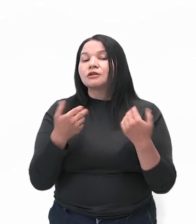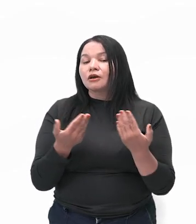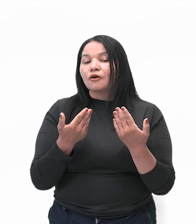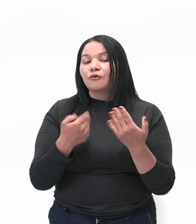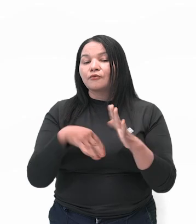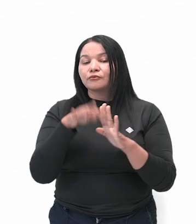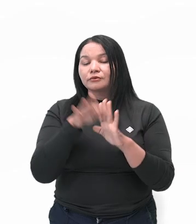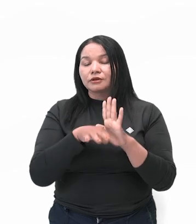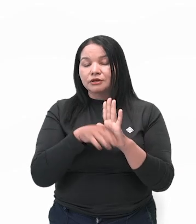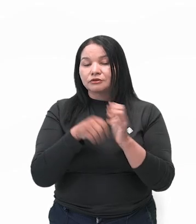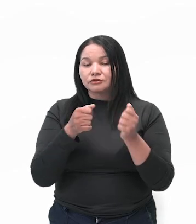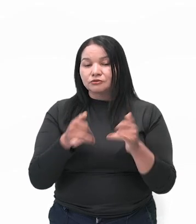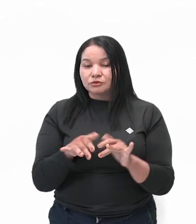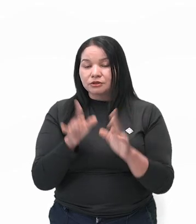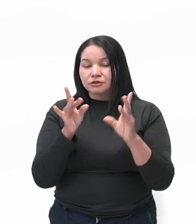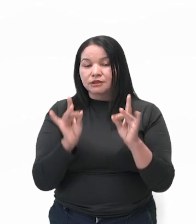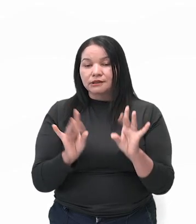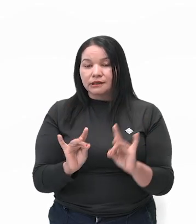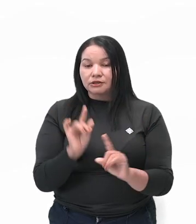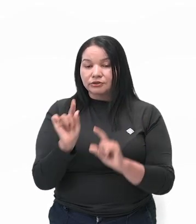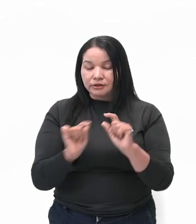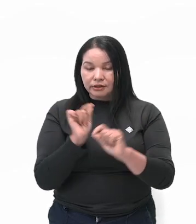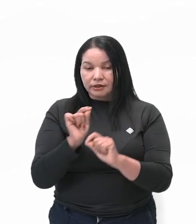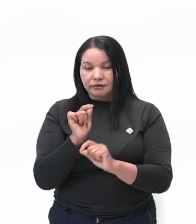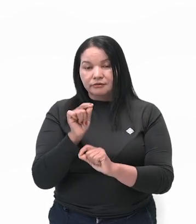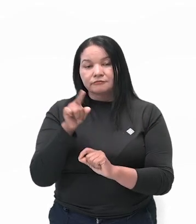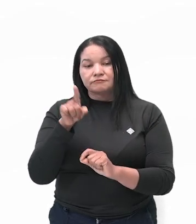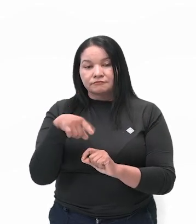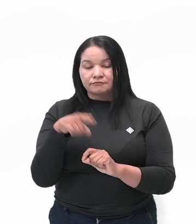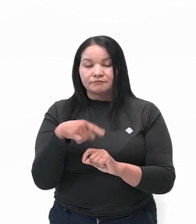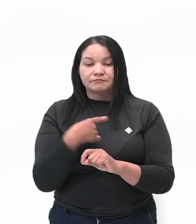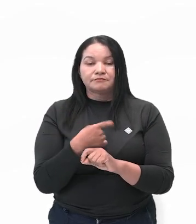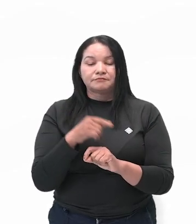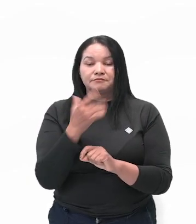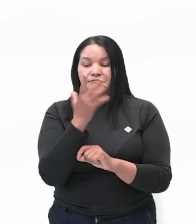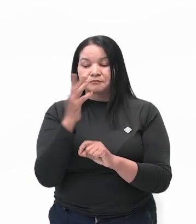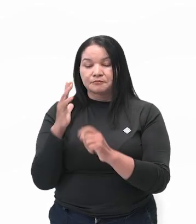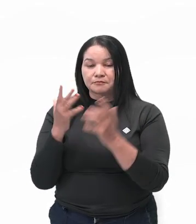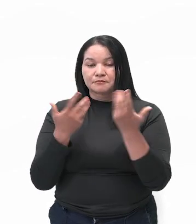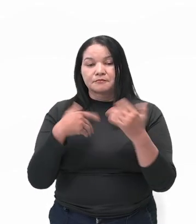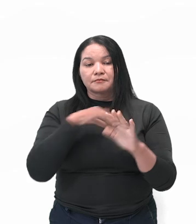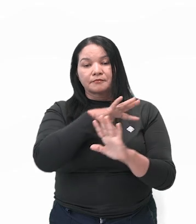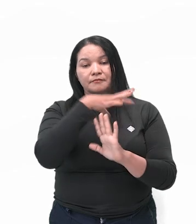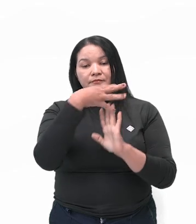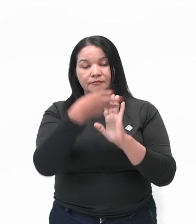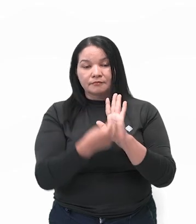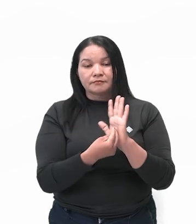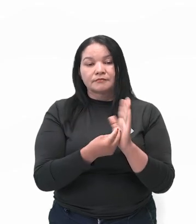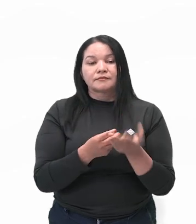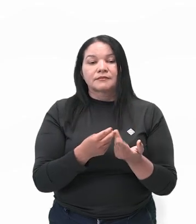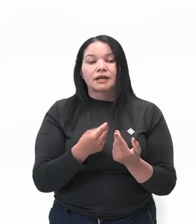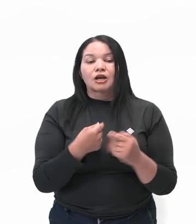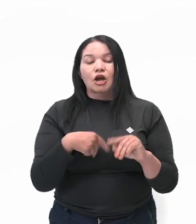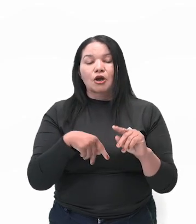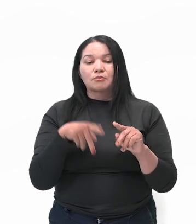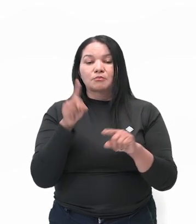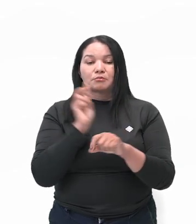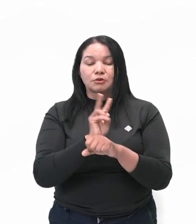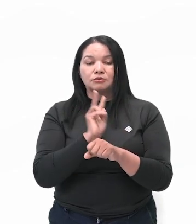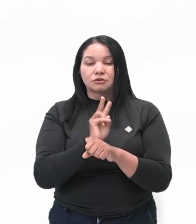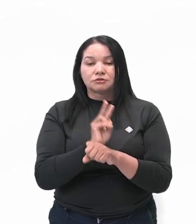quê? É isso aí mesmo, sobre proteger a Amazônia. Provavelmente o texto vai falar da